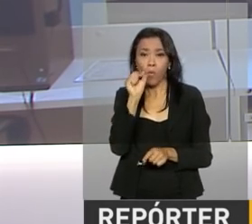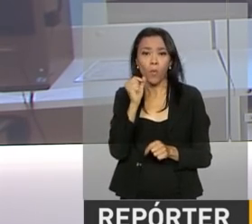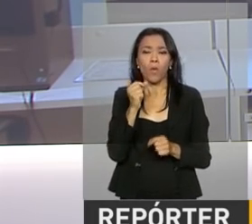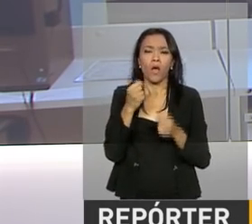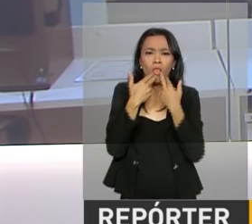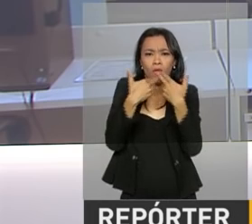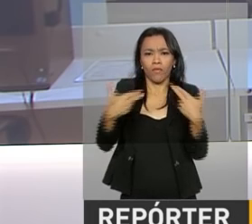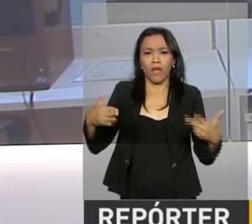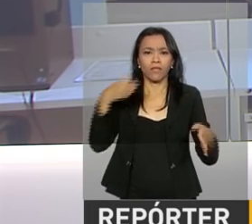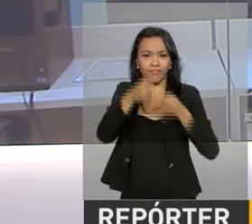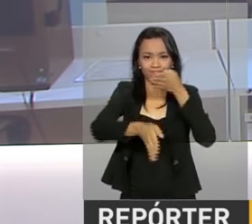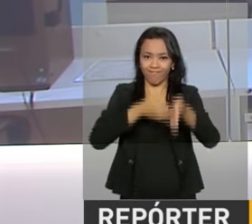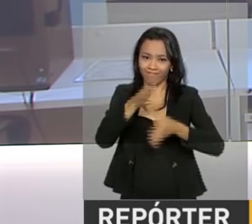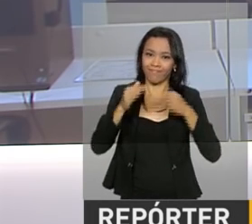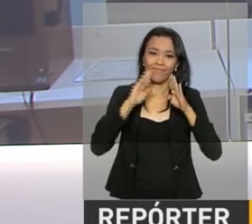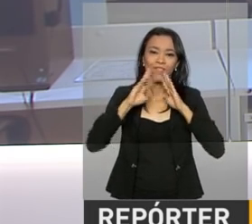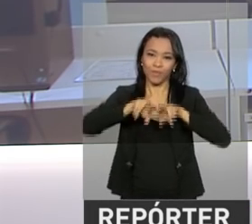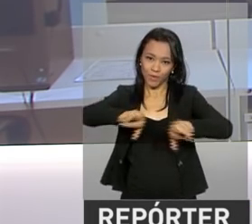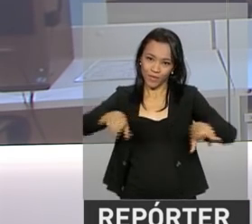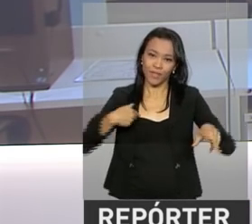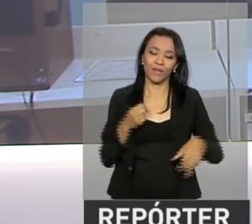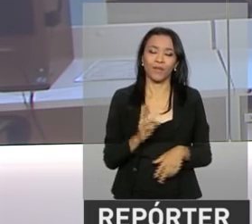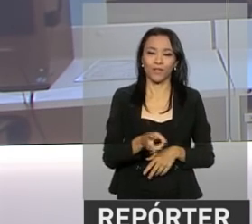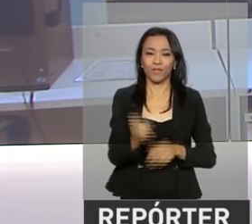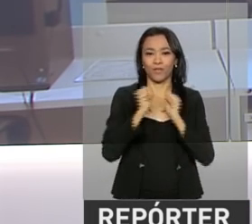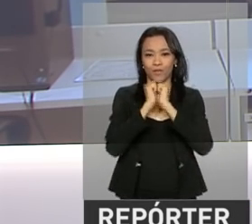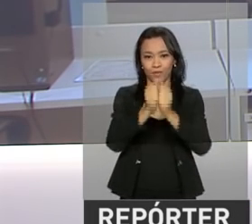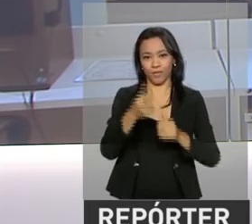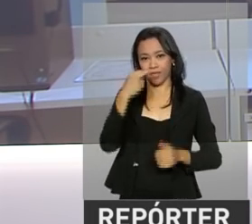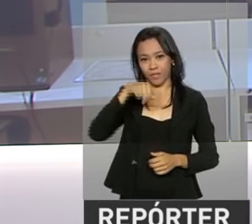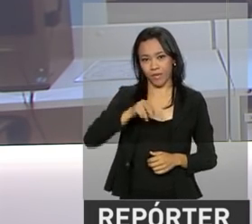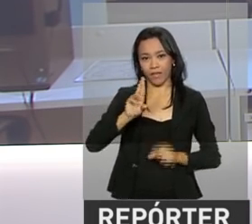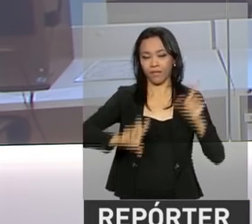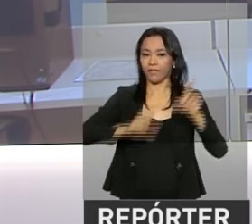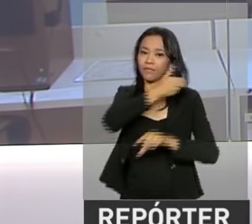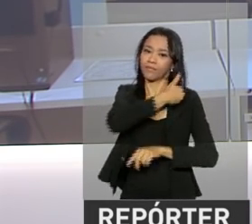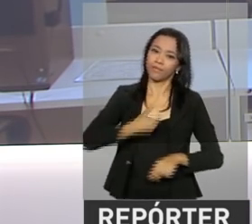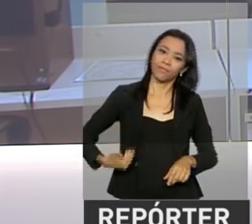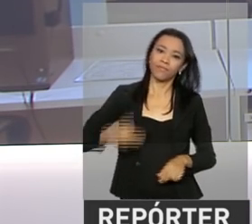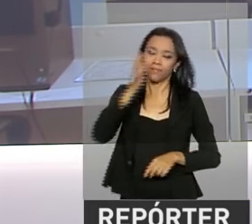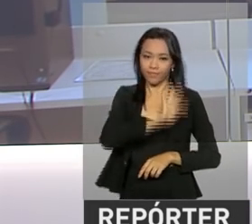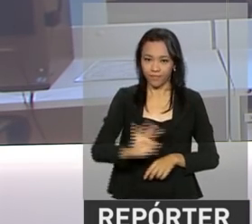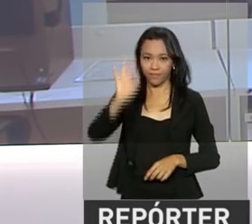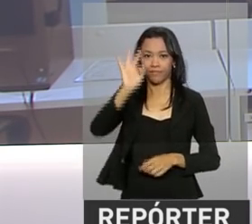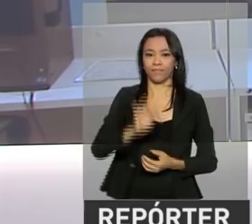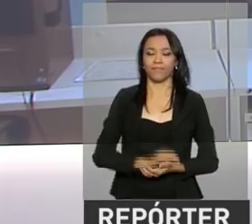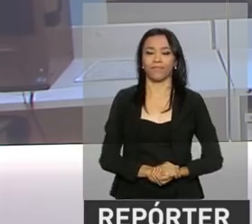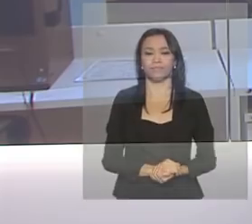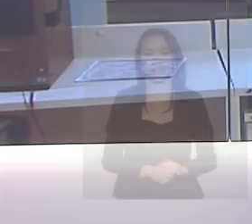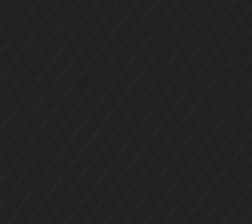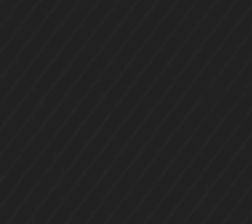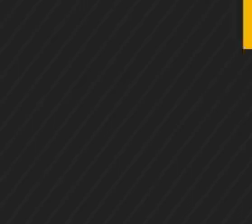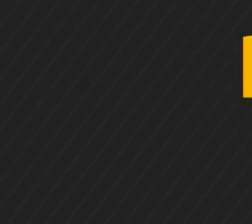as novidades em nossas redes sociais. Continue com a gente aqui na NBR e a TV do Governo Federal.